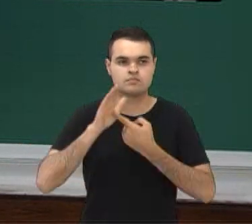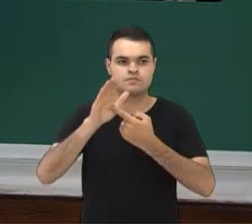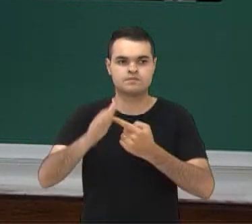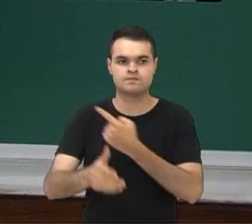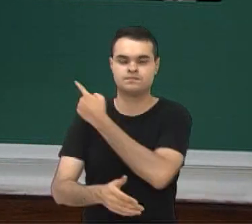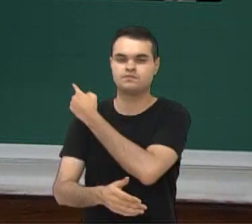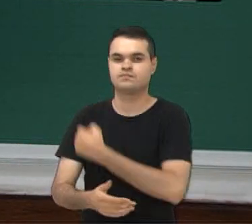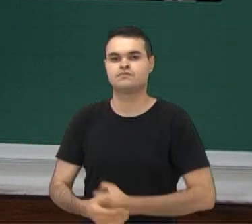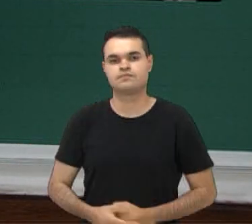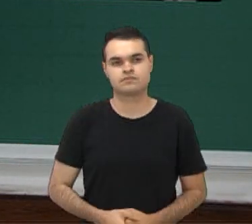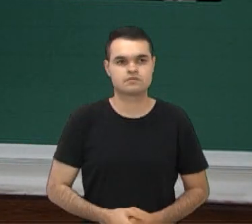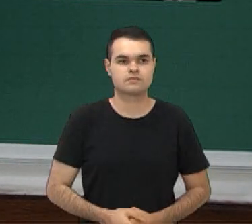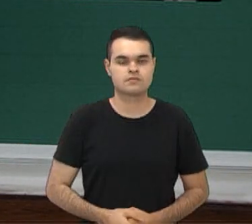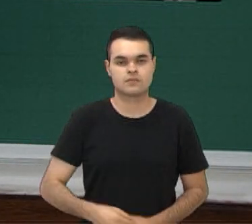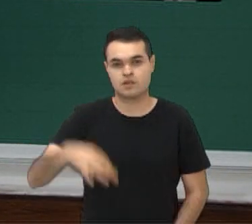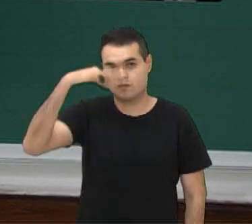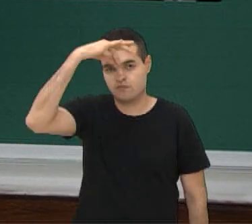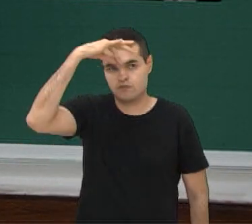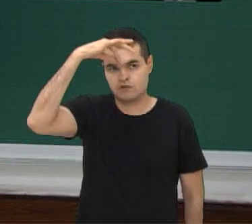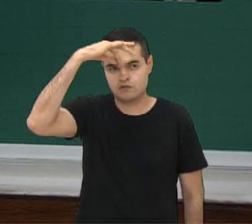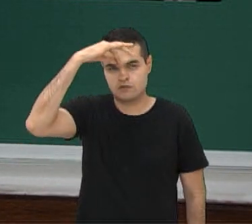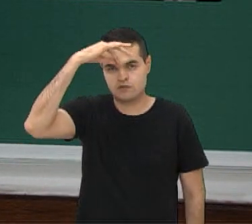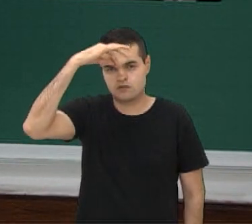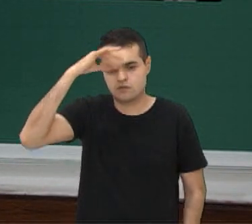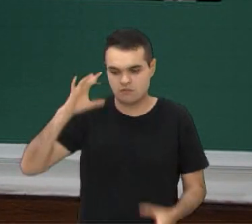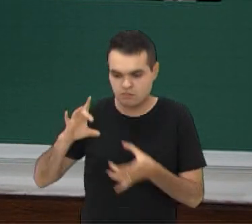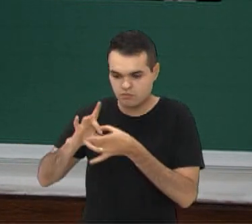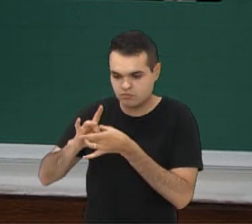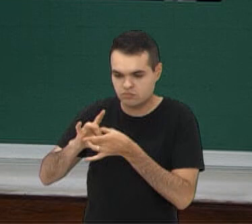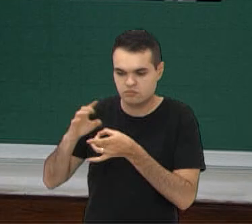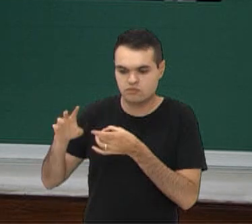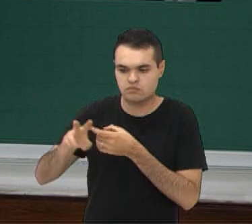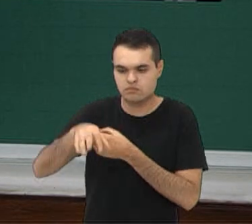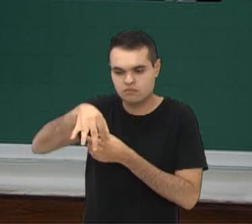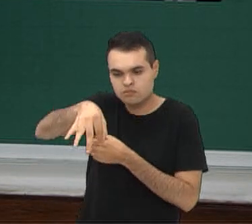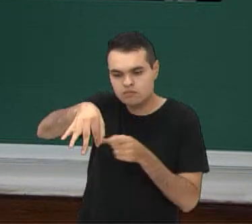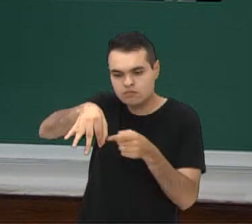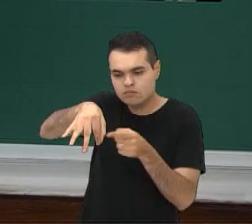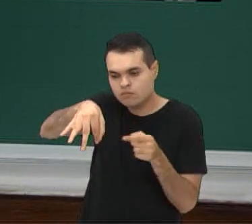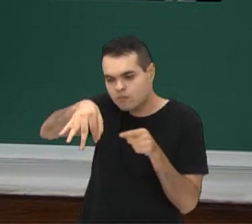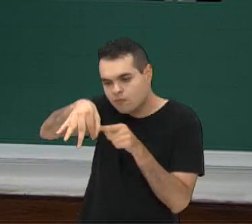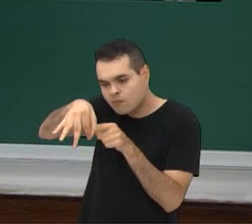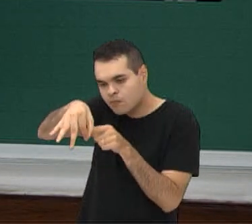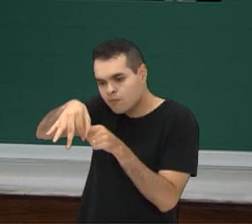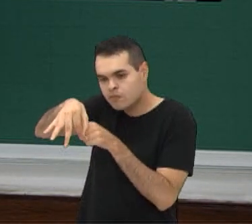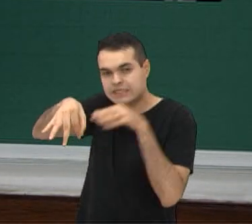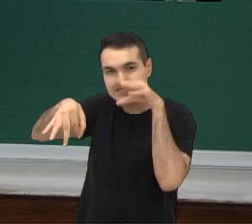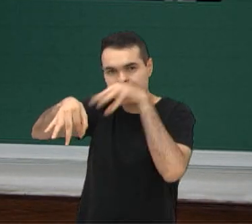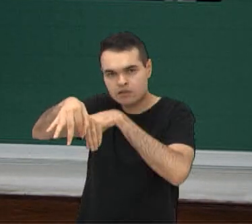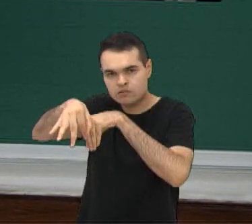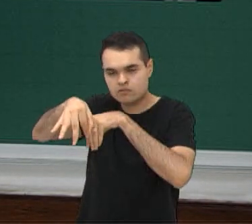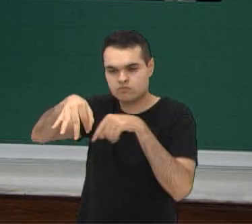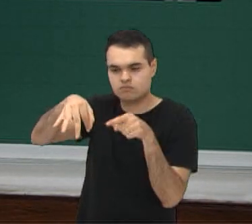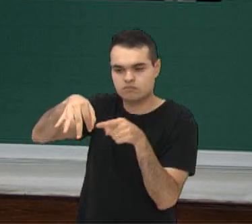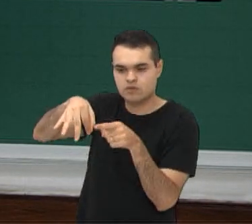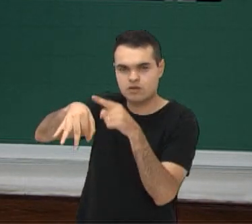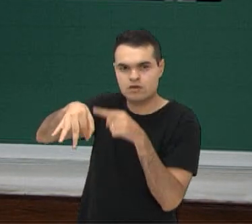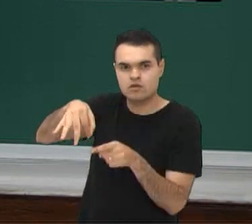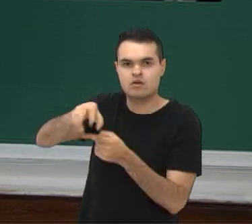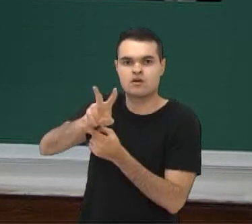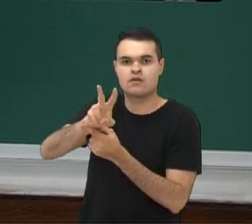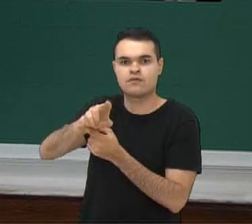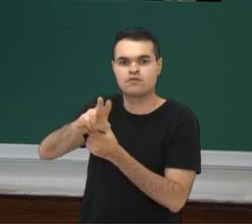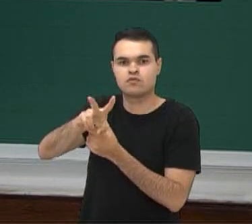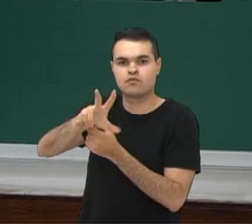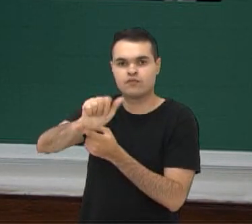Tá? Então, a vagina ela vai comunicar a vulva e o útero. Então, a vulva é a porção externa, essa porção interna aqui de